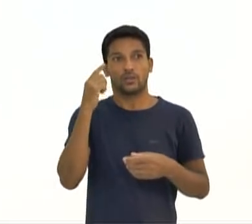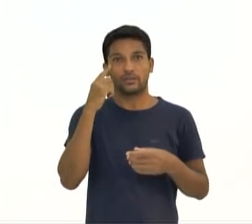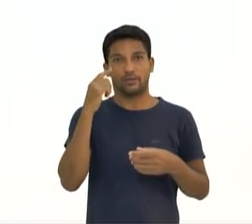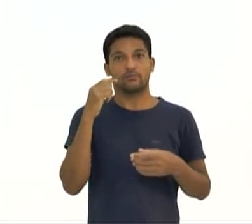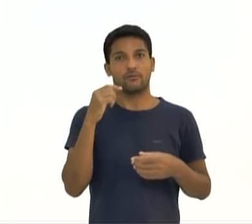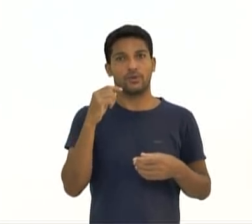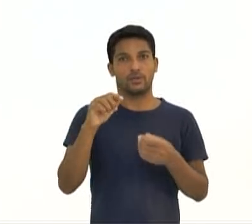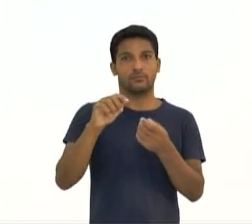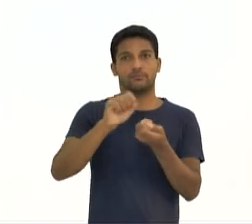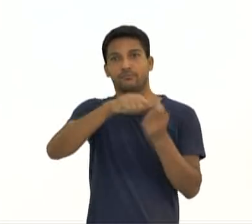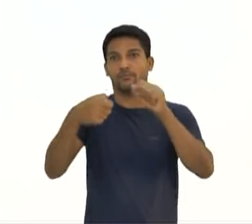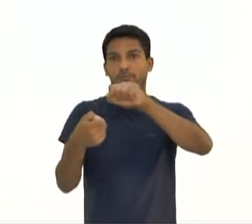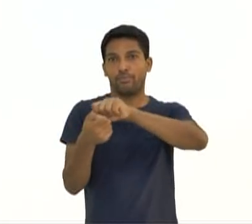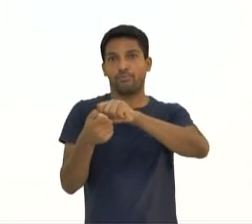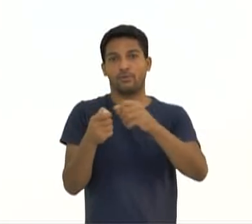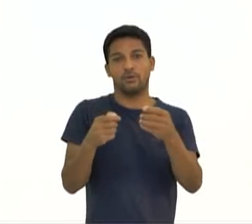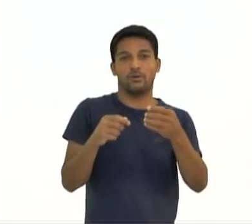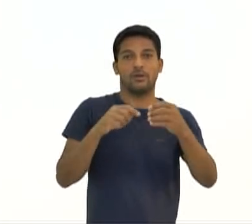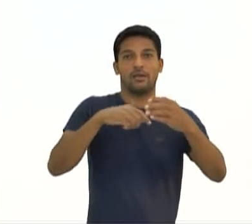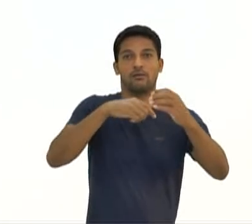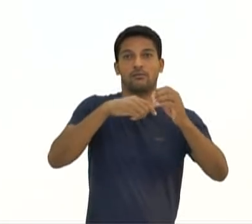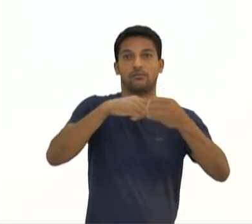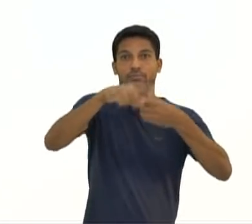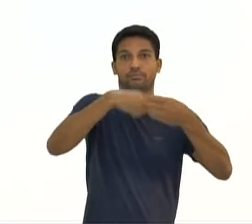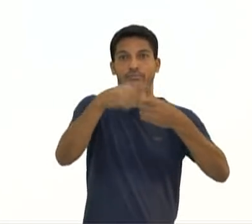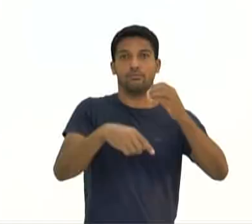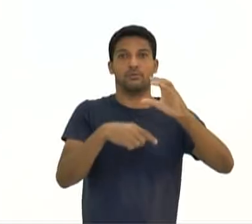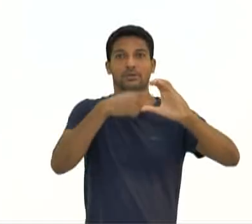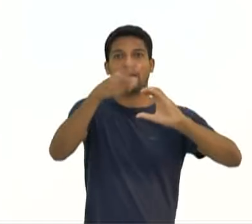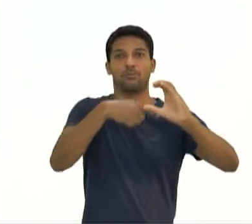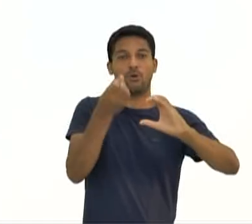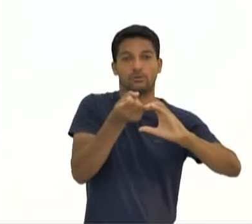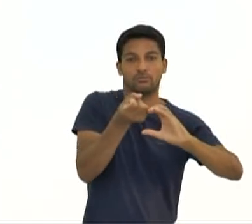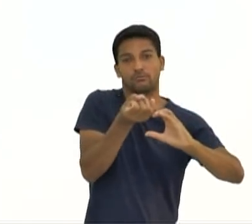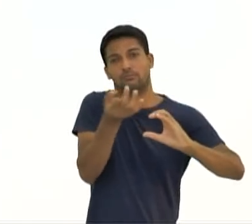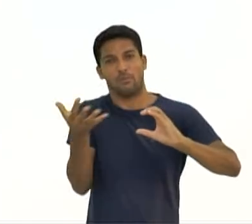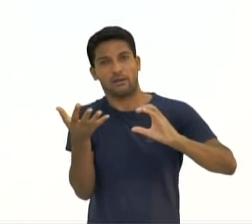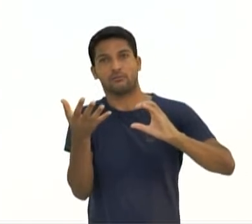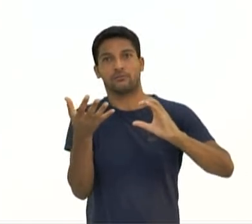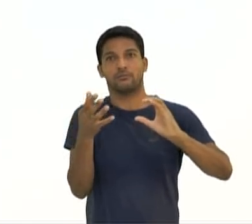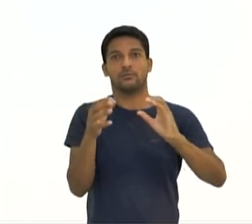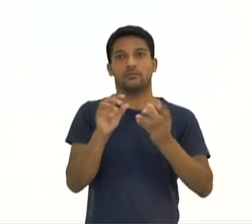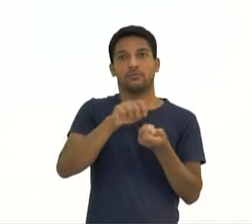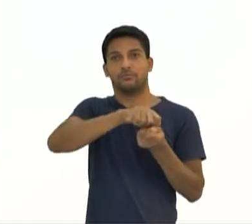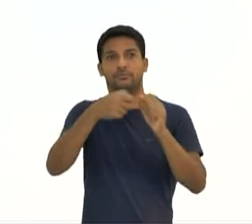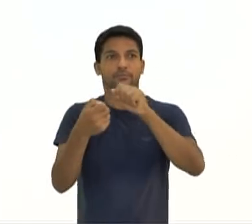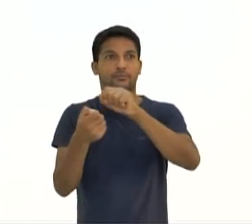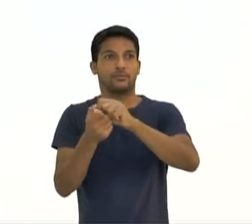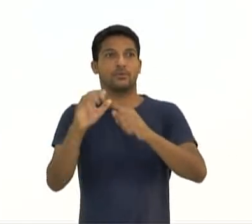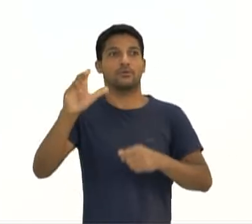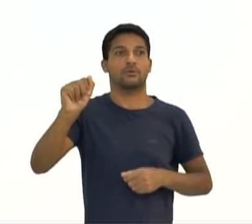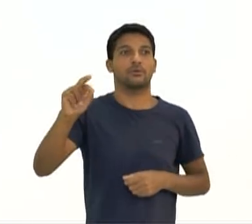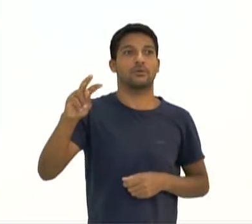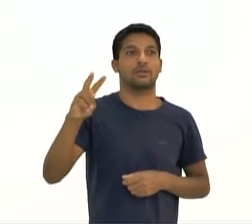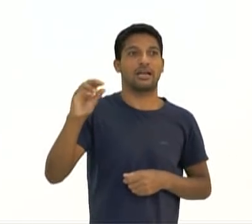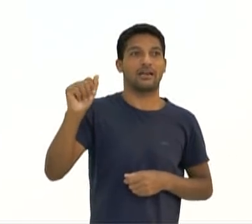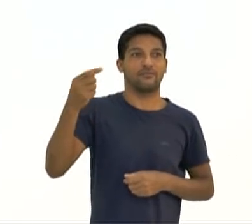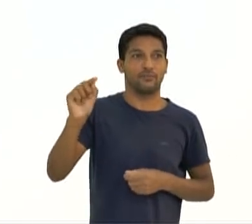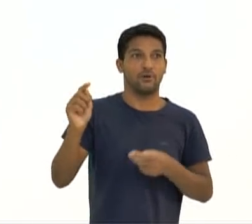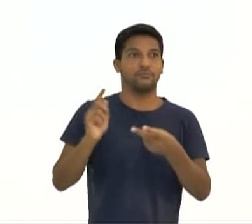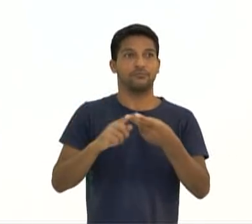composto basicamente formado por carbono, enxofre, hidrogênio, oxigênio e nitrogênio. O coque, que é um